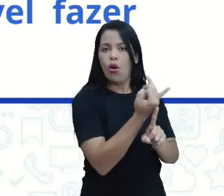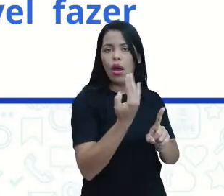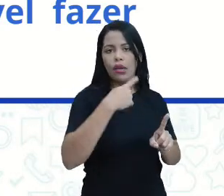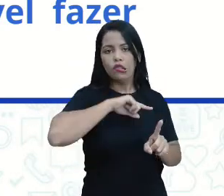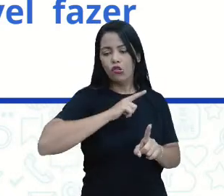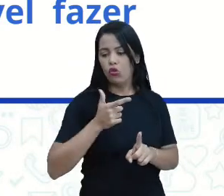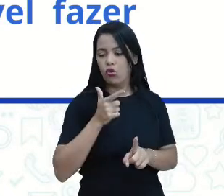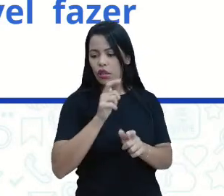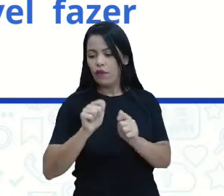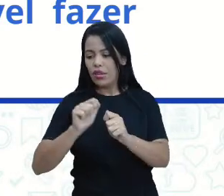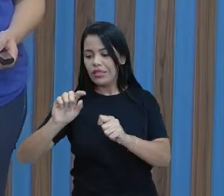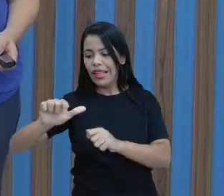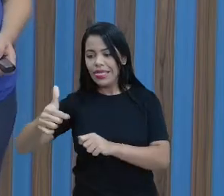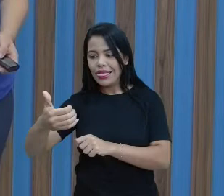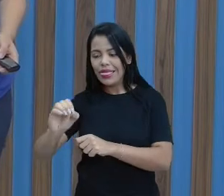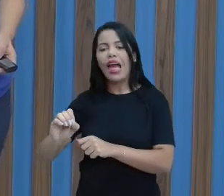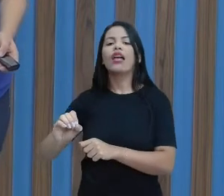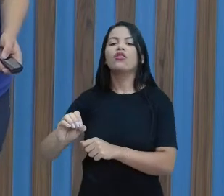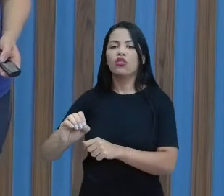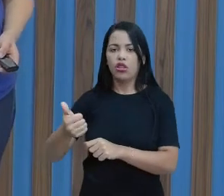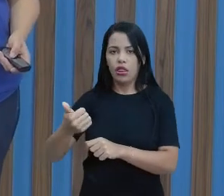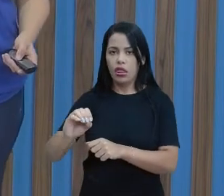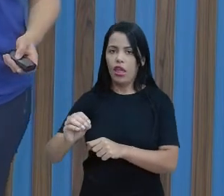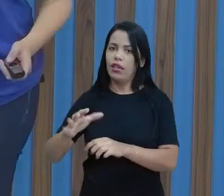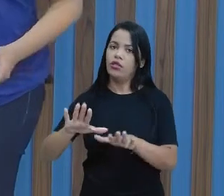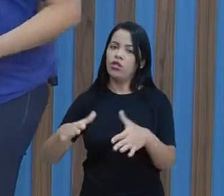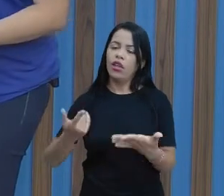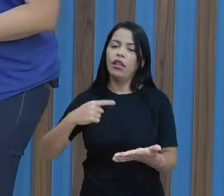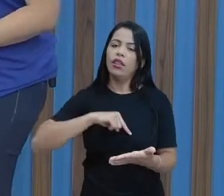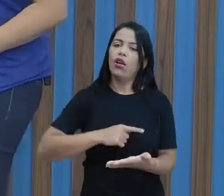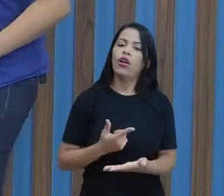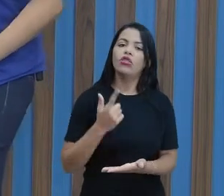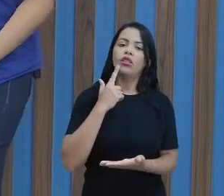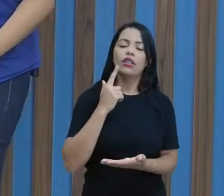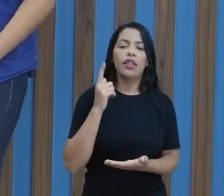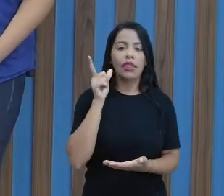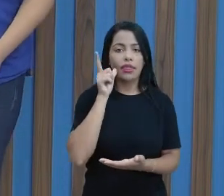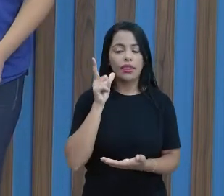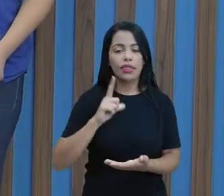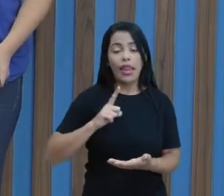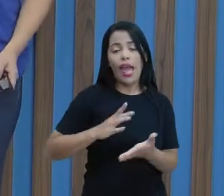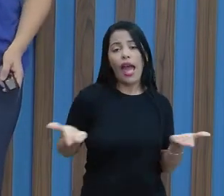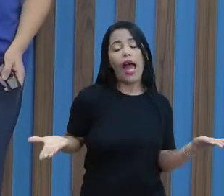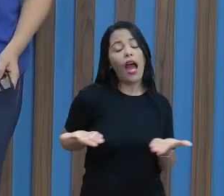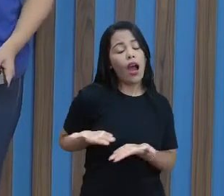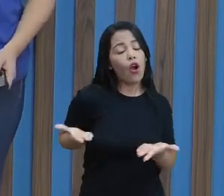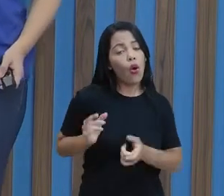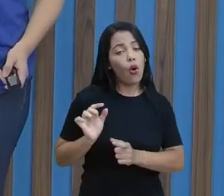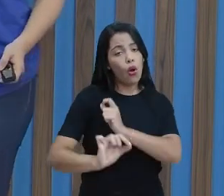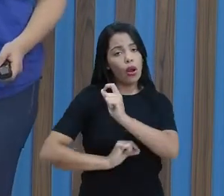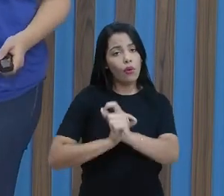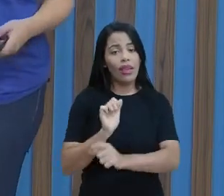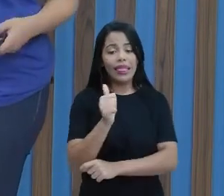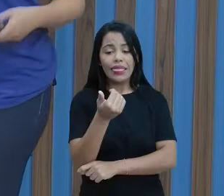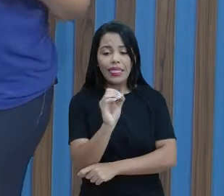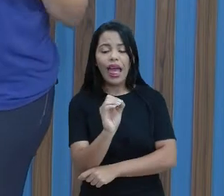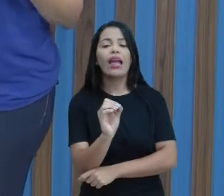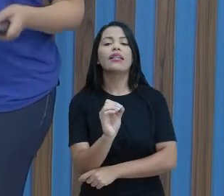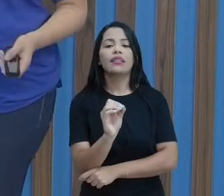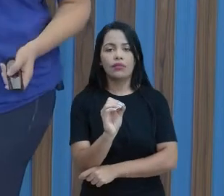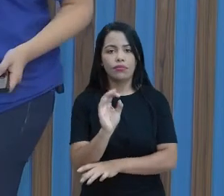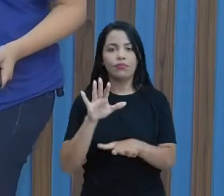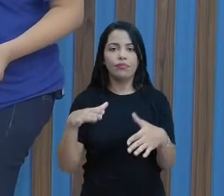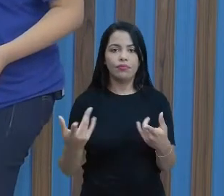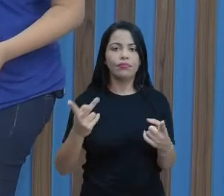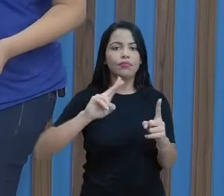já está criando um padrão. A gente gosta dessa palavra aqui, né, não? E aí, a gente tem, com o triplo dessa quantidade, a gente consegue fazer